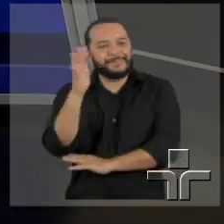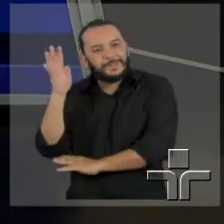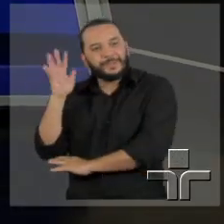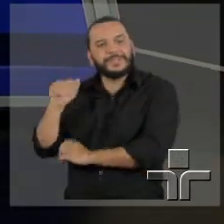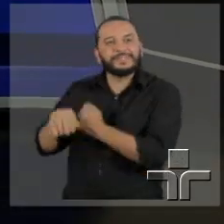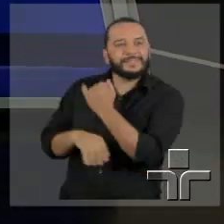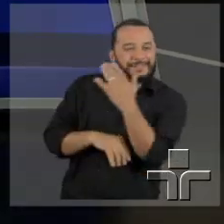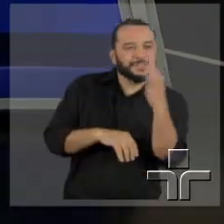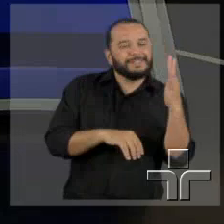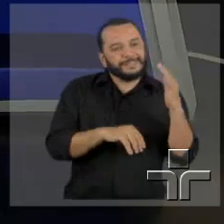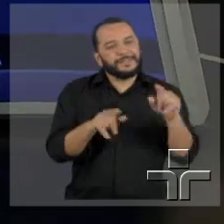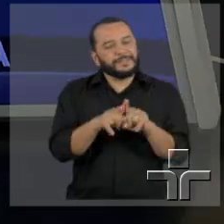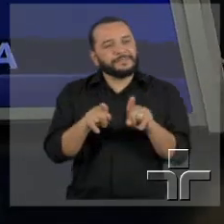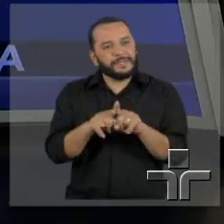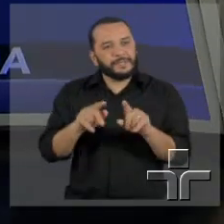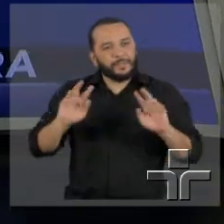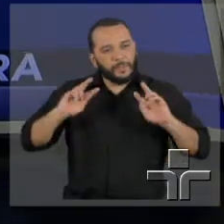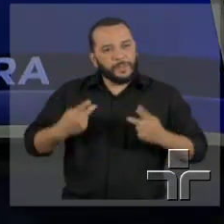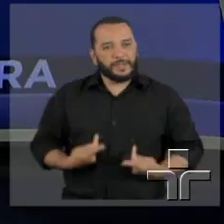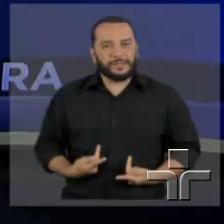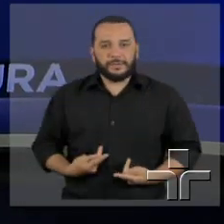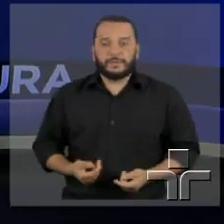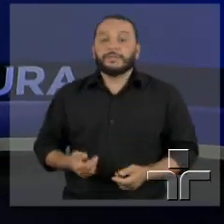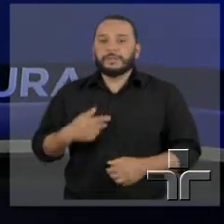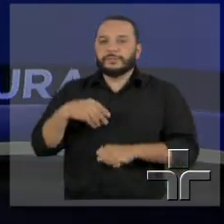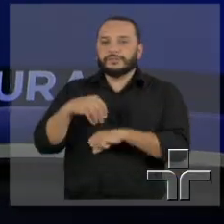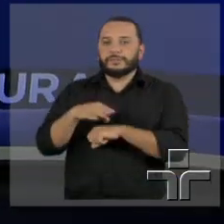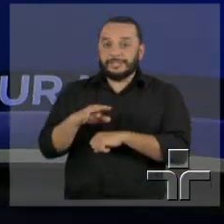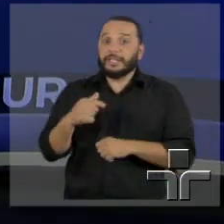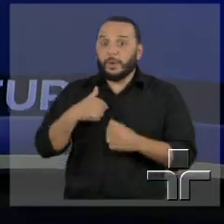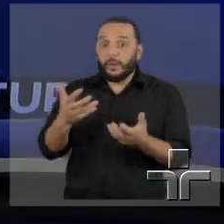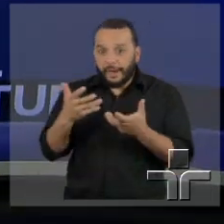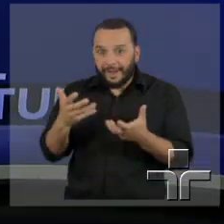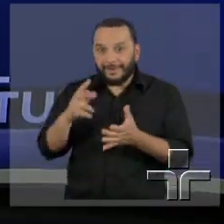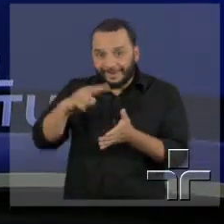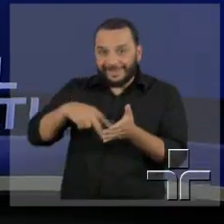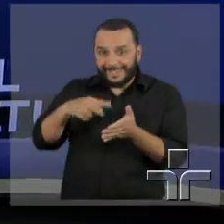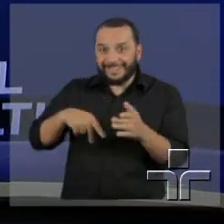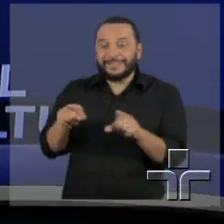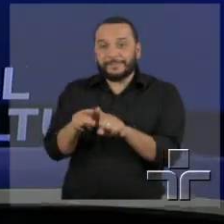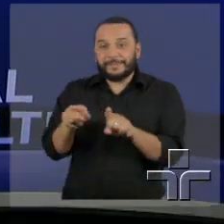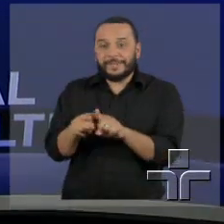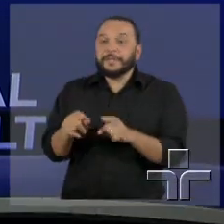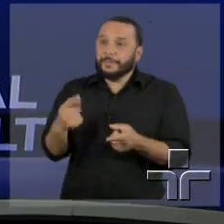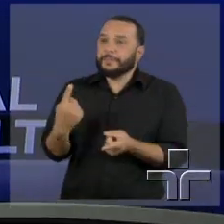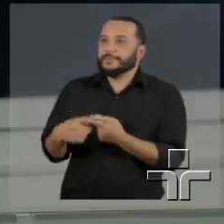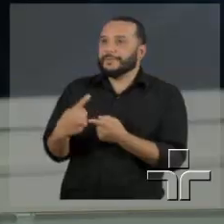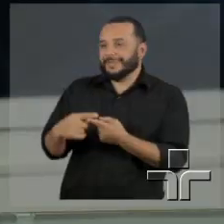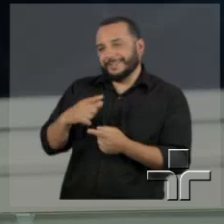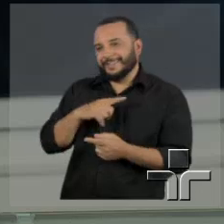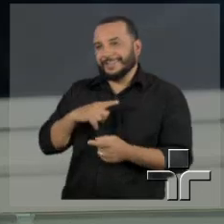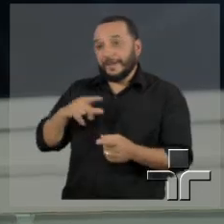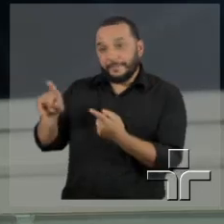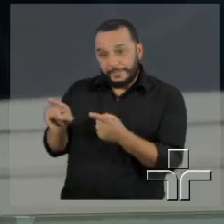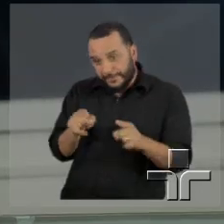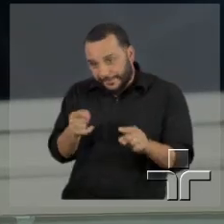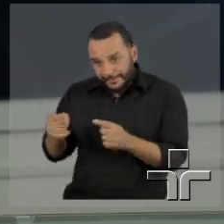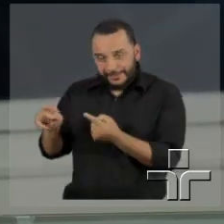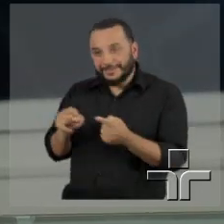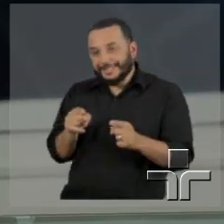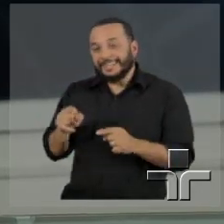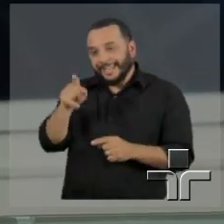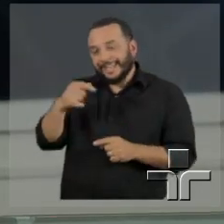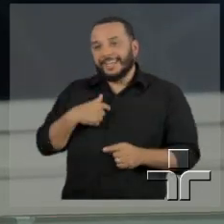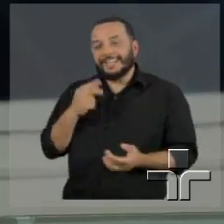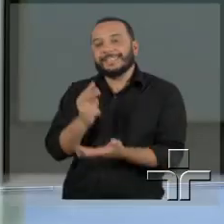humano. Bem legal. Eu quero ler o livro que ele está recomendando, porque eu estou vendo aqui, conforme tem a música no estúdio, ele vai batucando com o